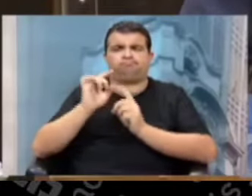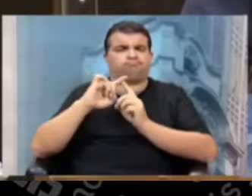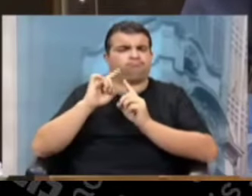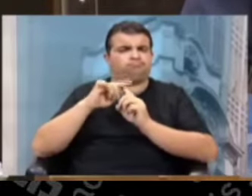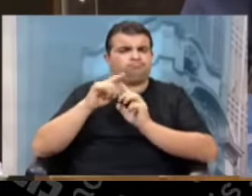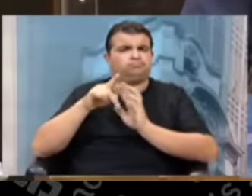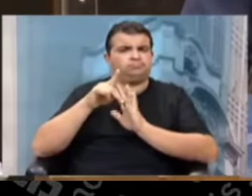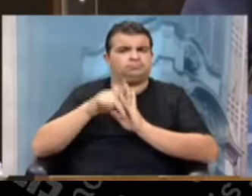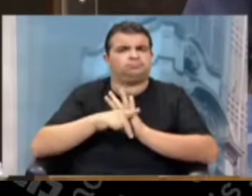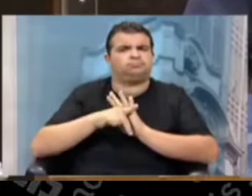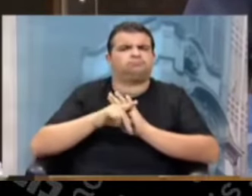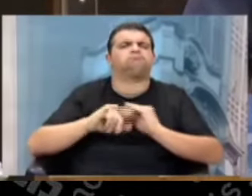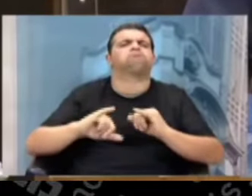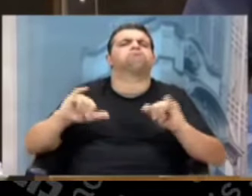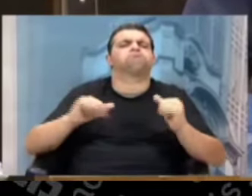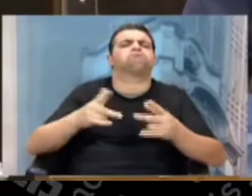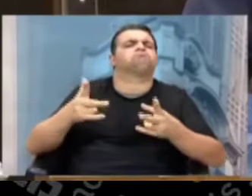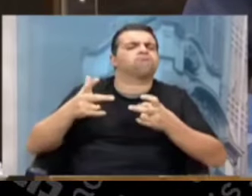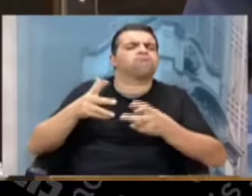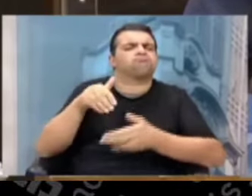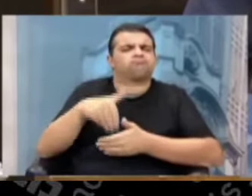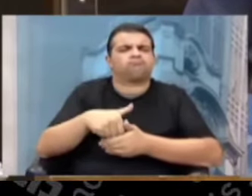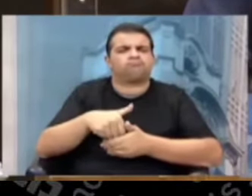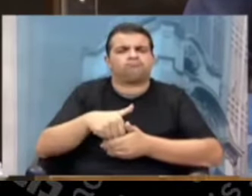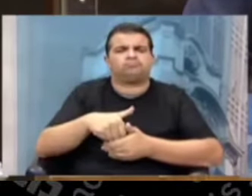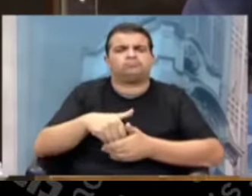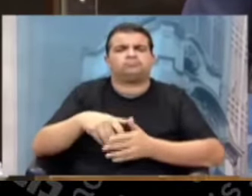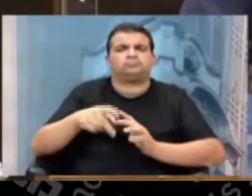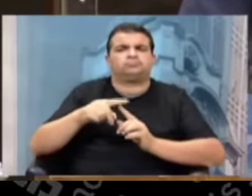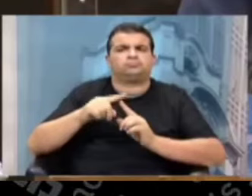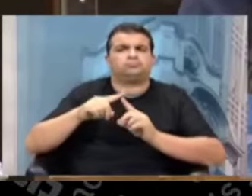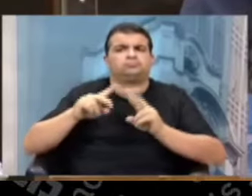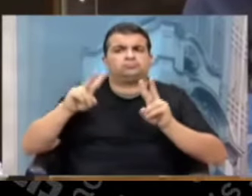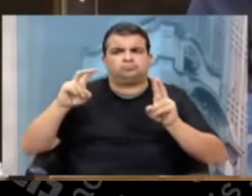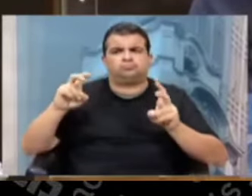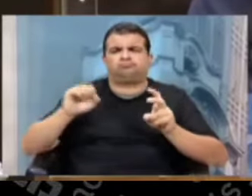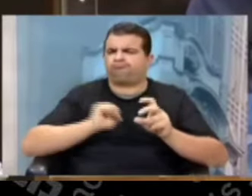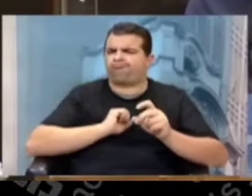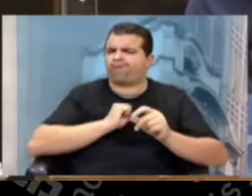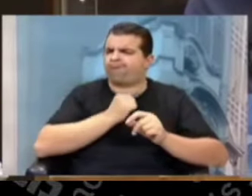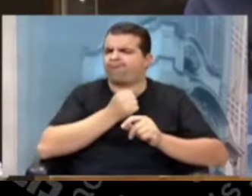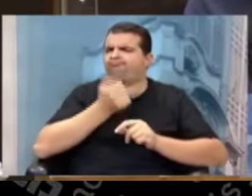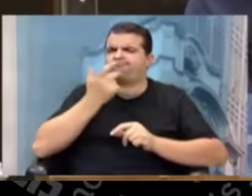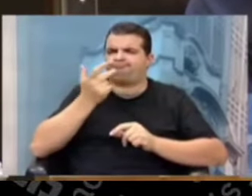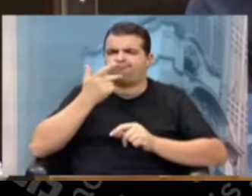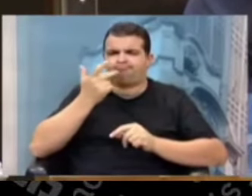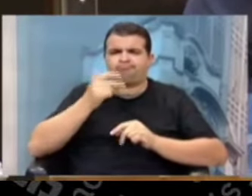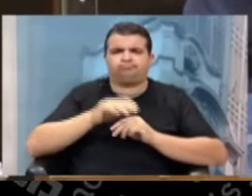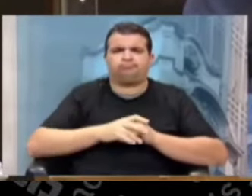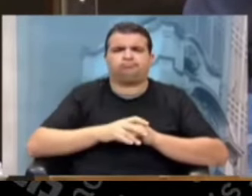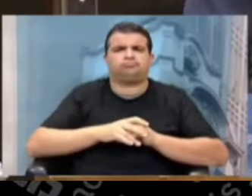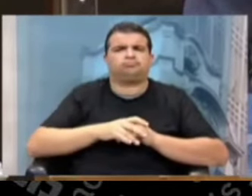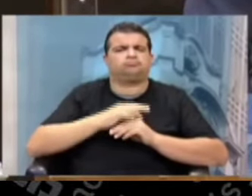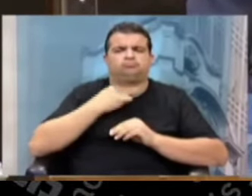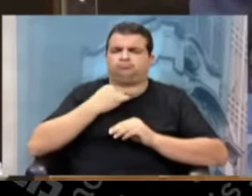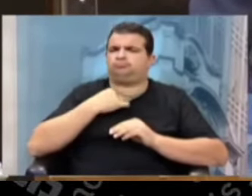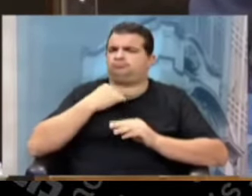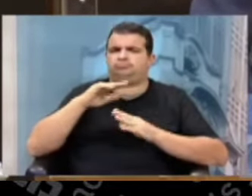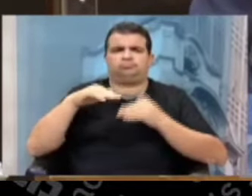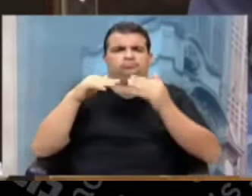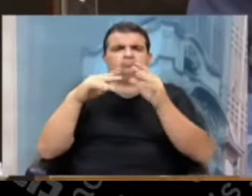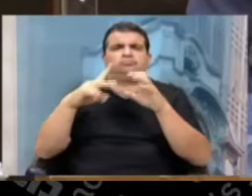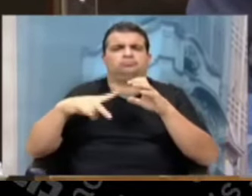pauta populista, esse tipo de pauta reacionária, não prospere nessa